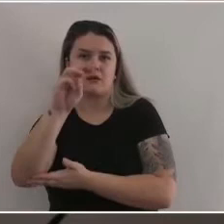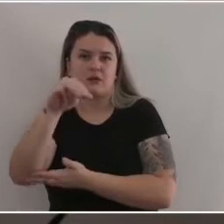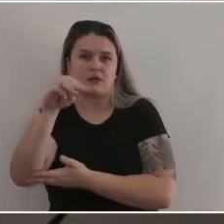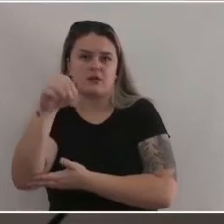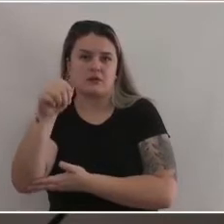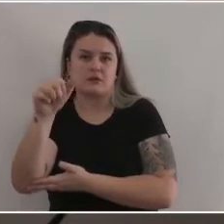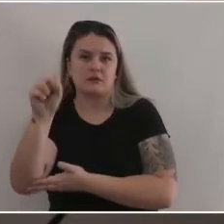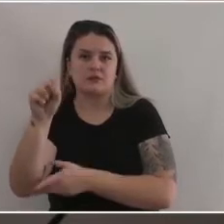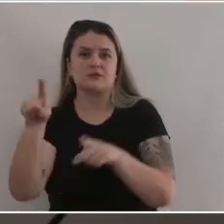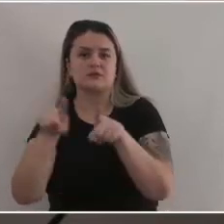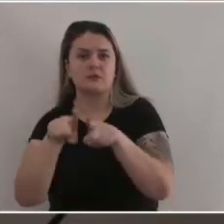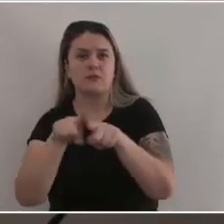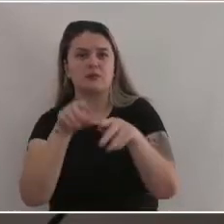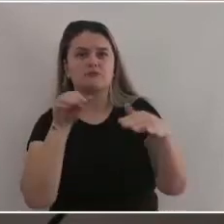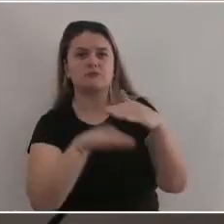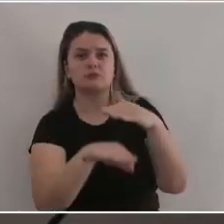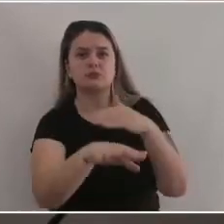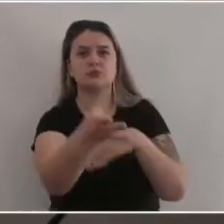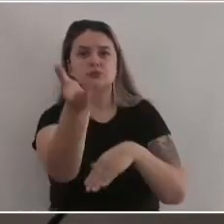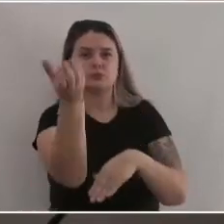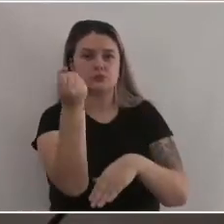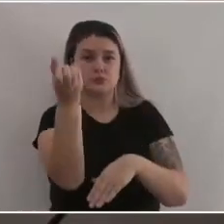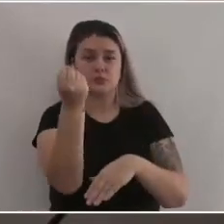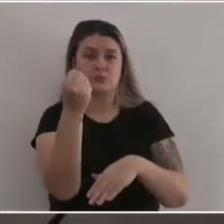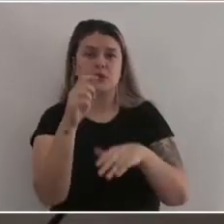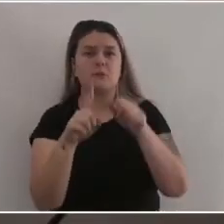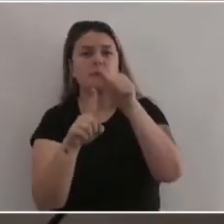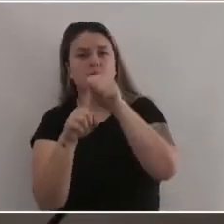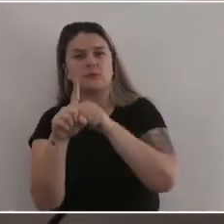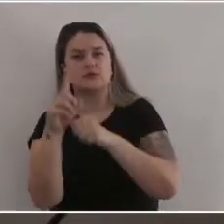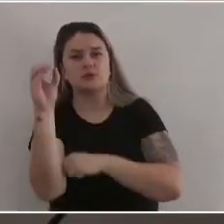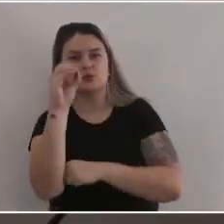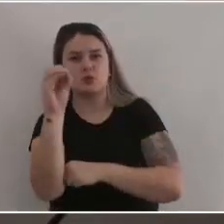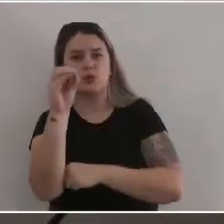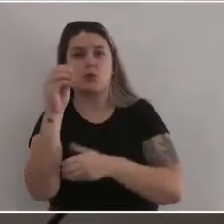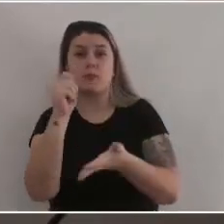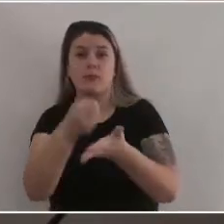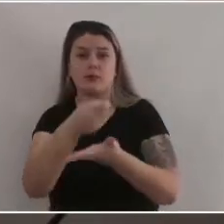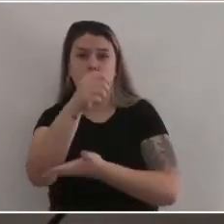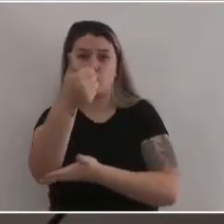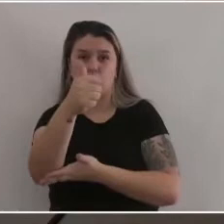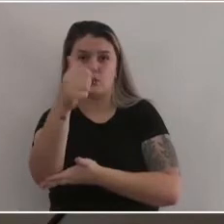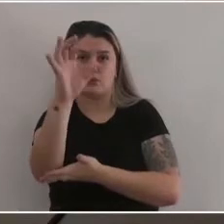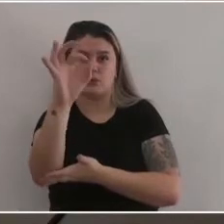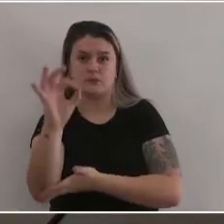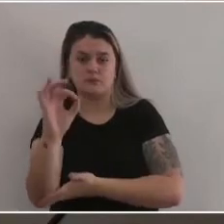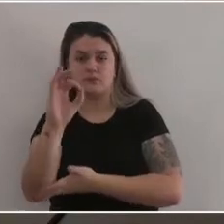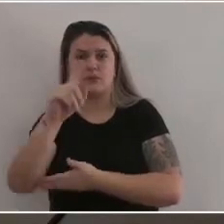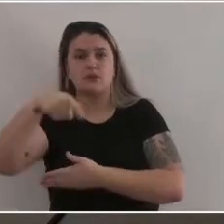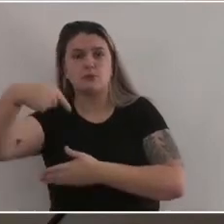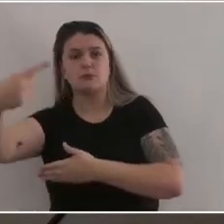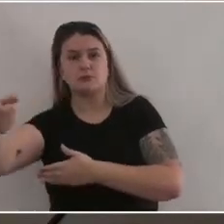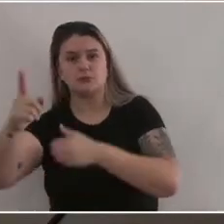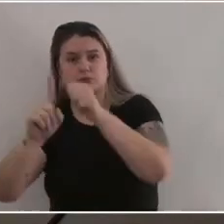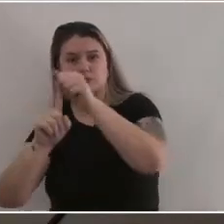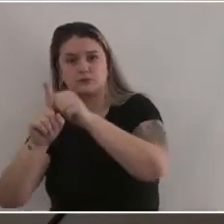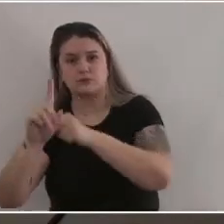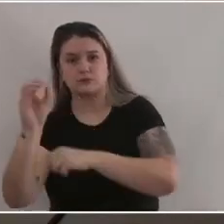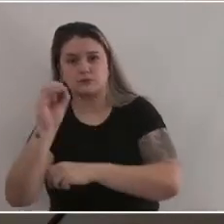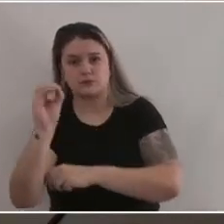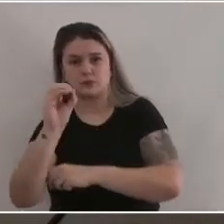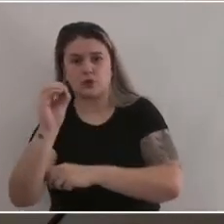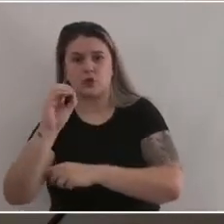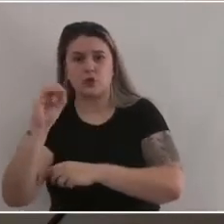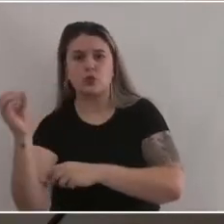para o FUNPREV, que até outubro era 11%, a partir de outubro, com a